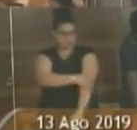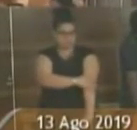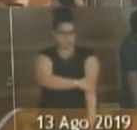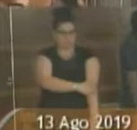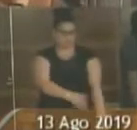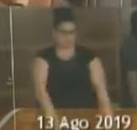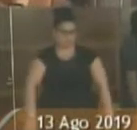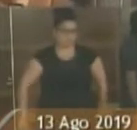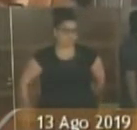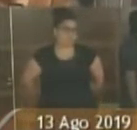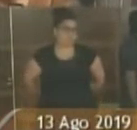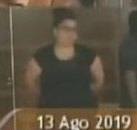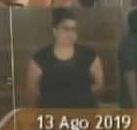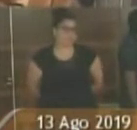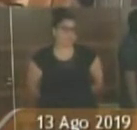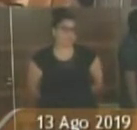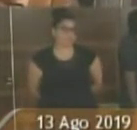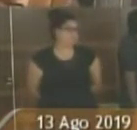A Jane votou.